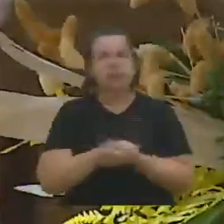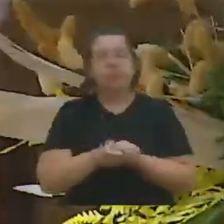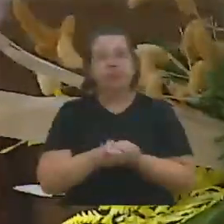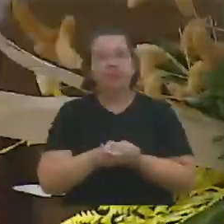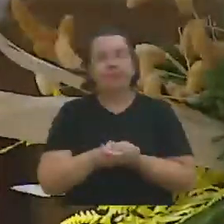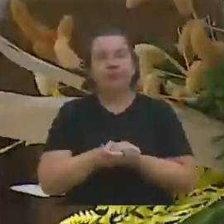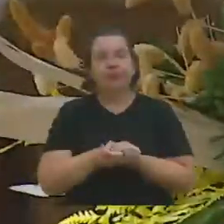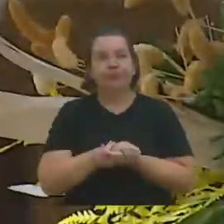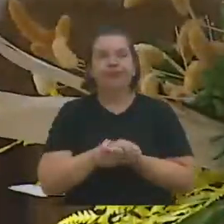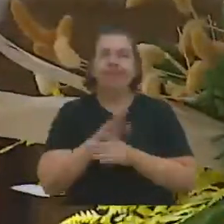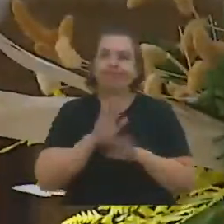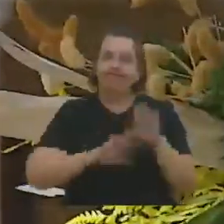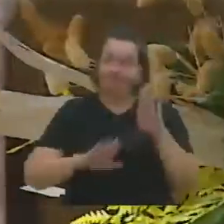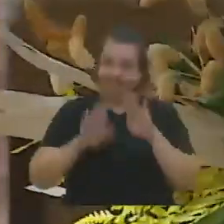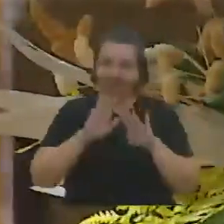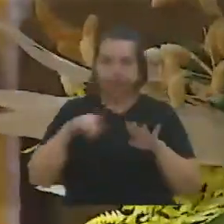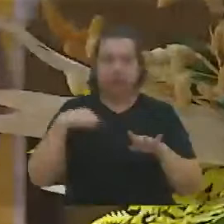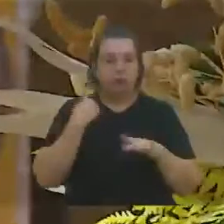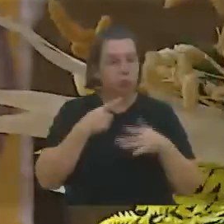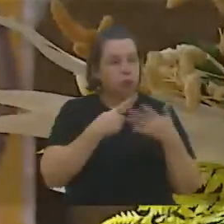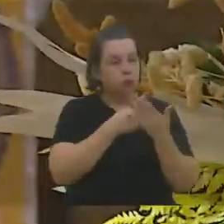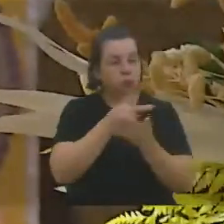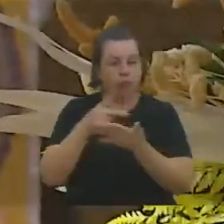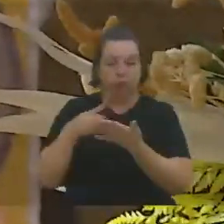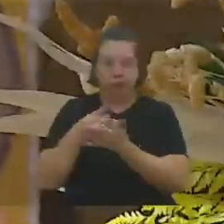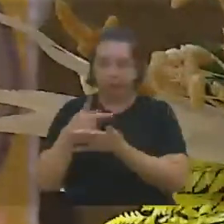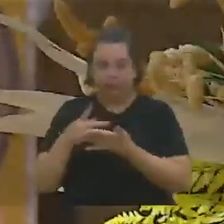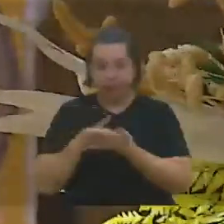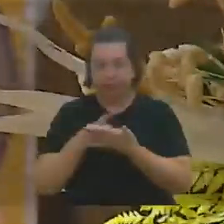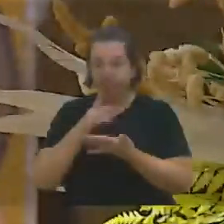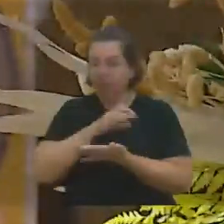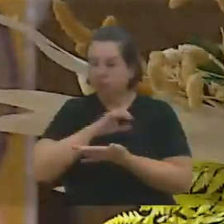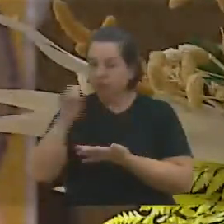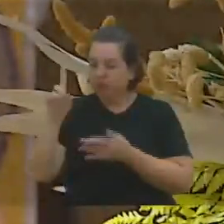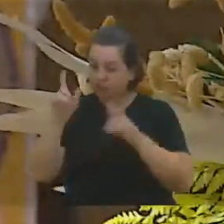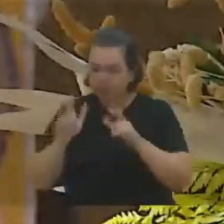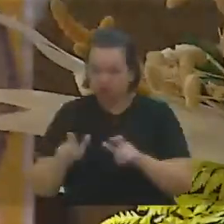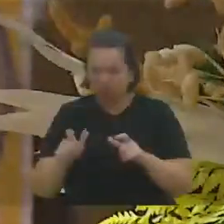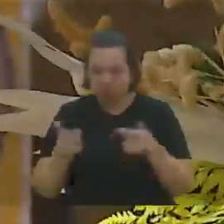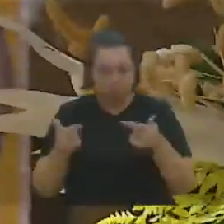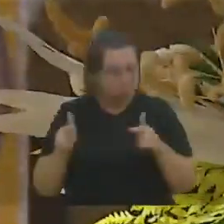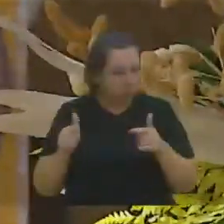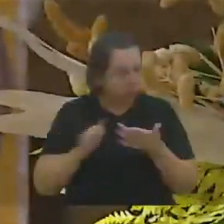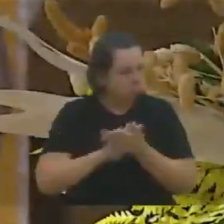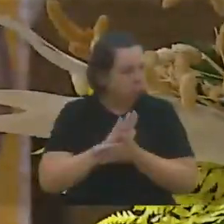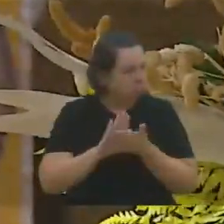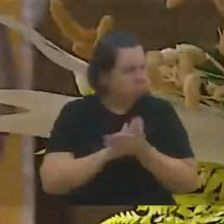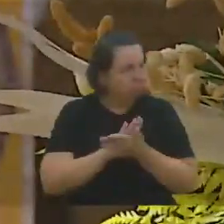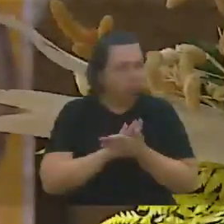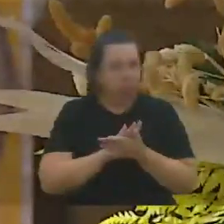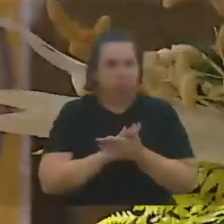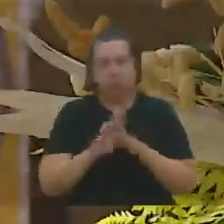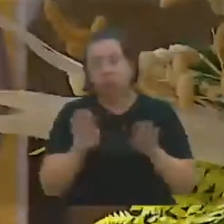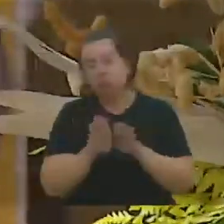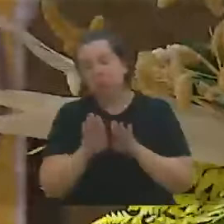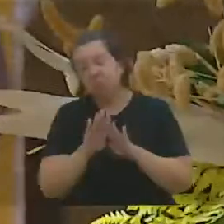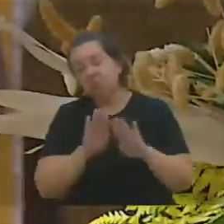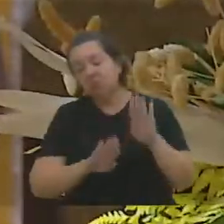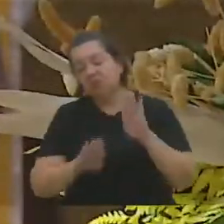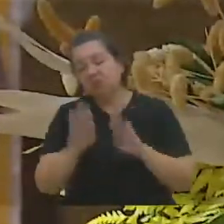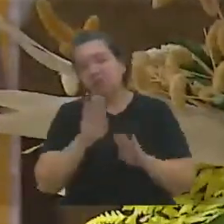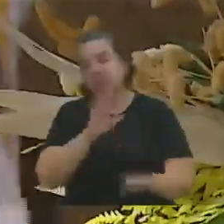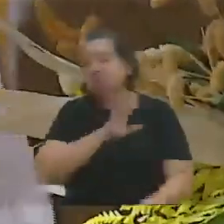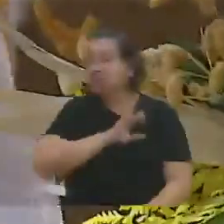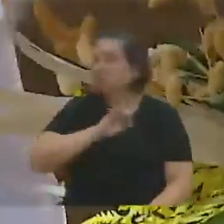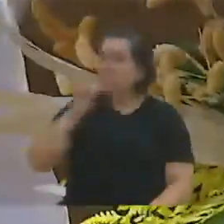Porque muitas das vezes buscamos Deus onde Ele não está, ou às vezes onde Ele